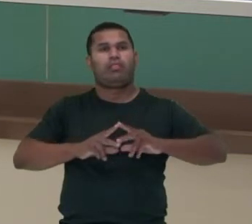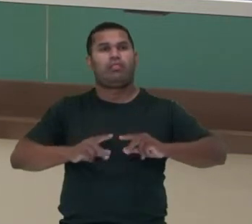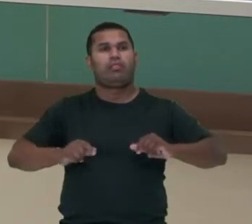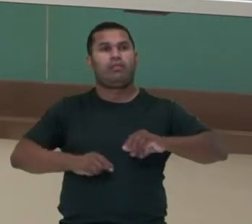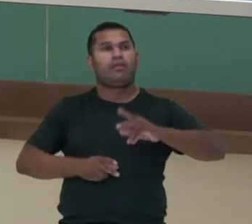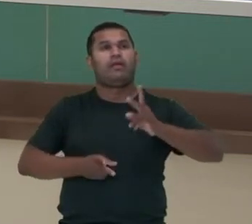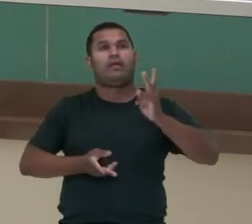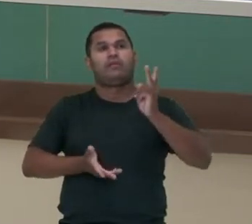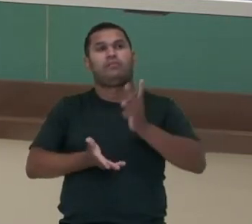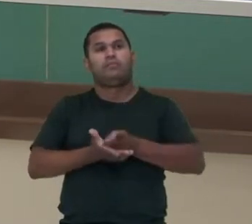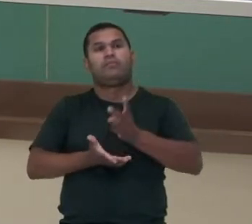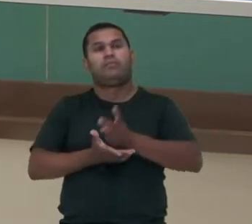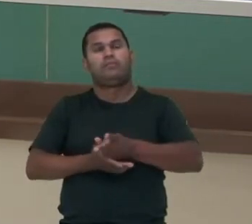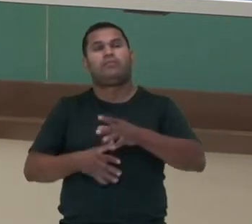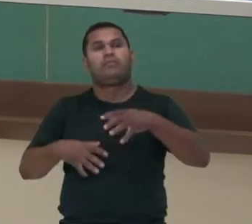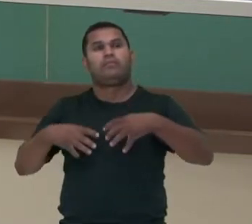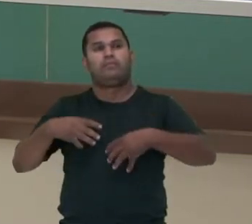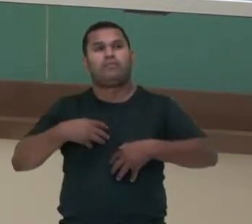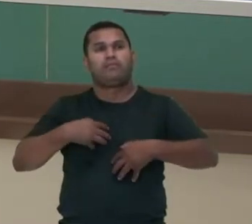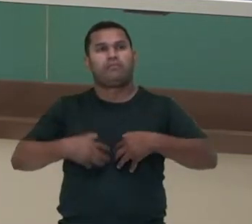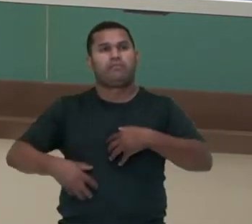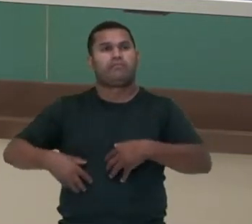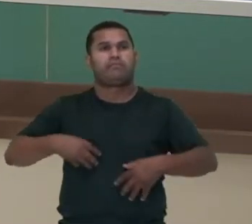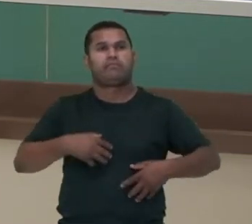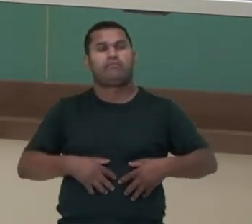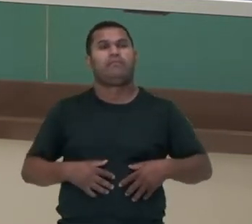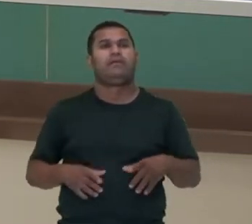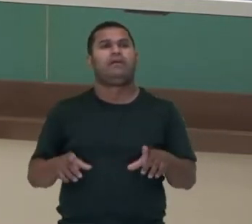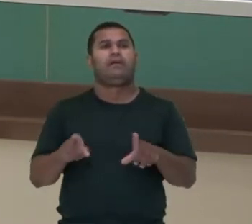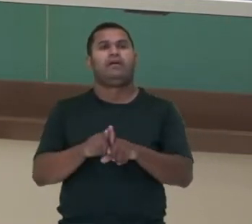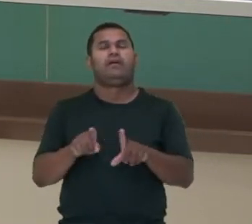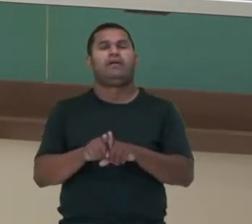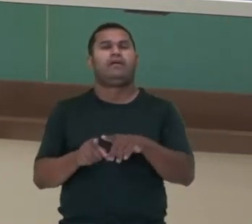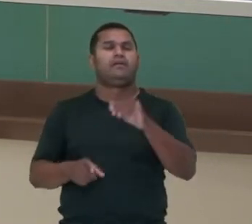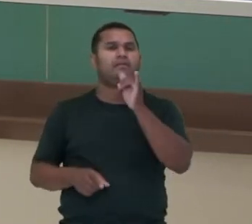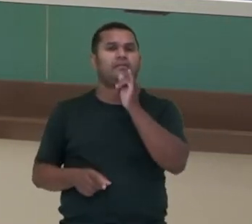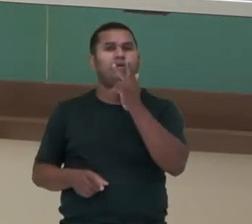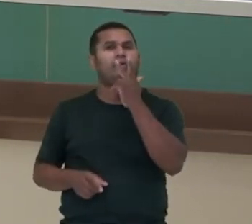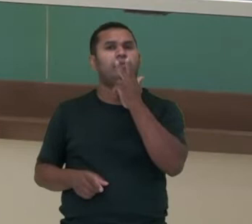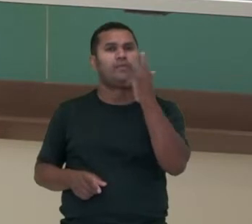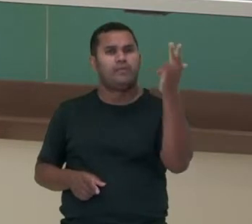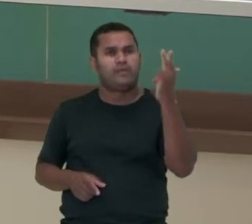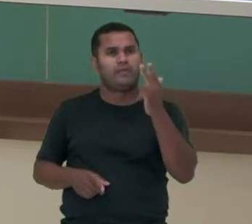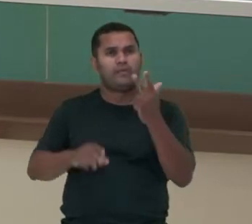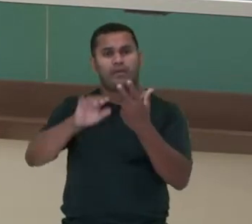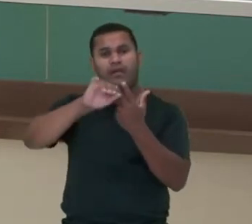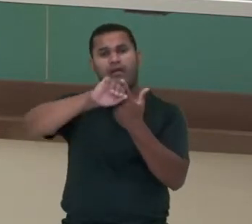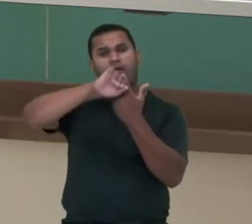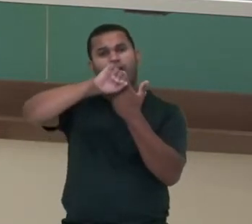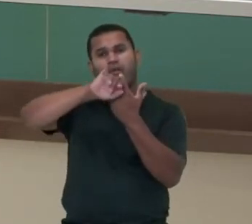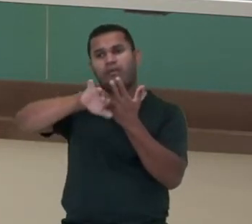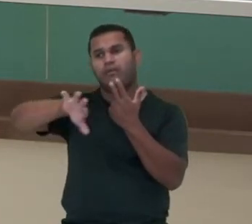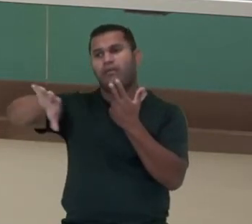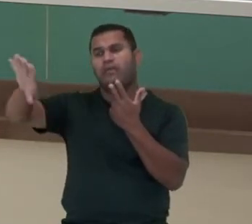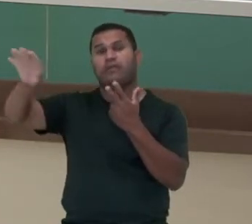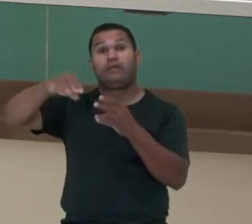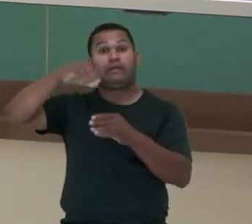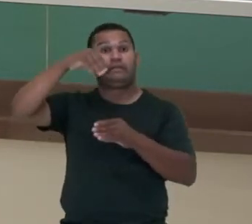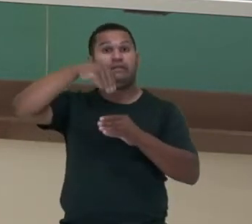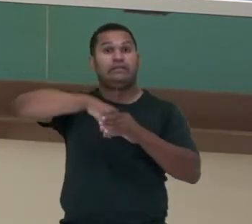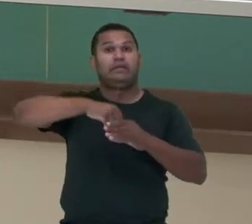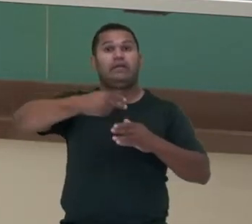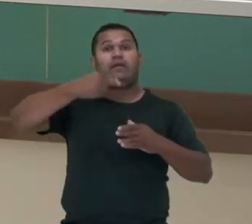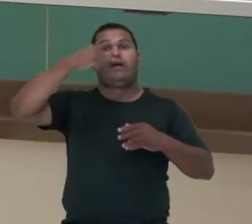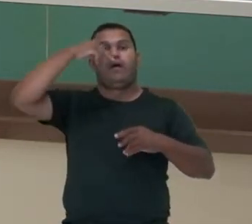efeitos bastante sérios, a fumaça do tabaco e outras fumaças também originadas por queimadas, né? Alguns hormônios,